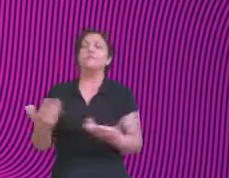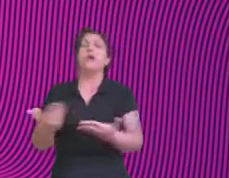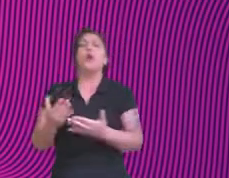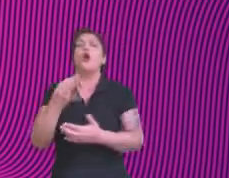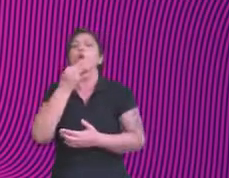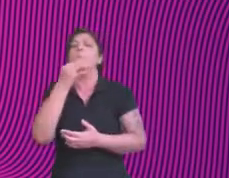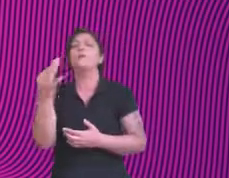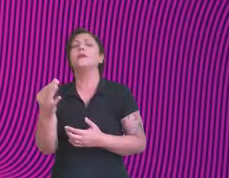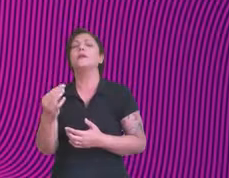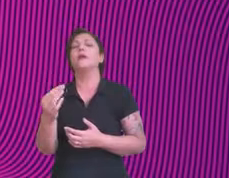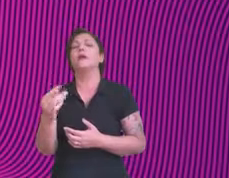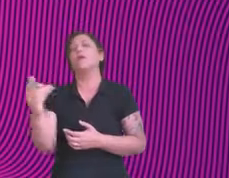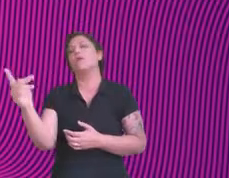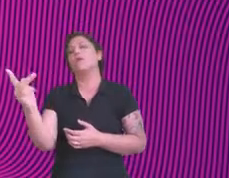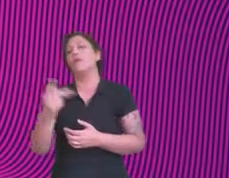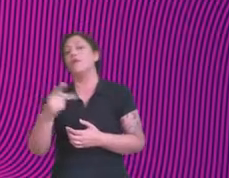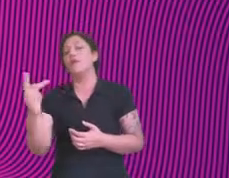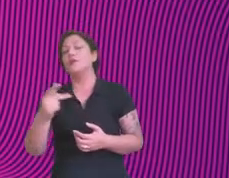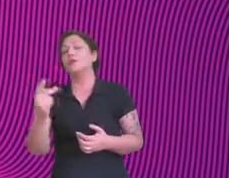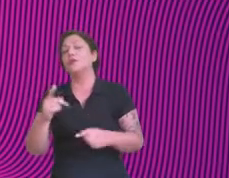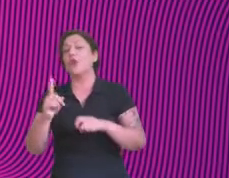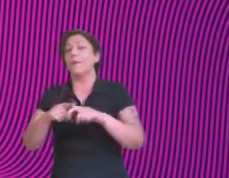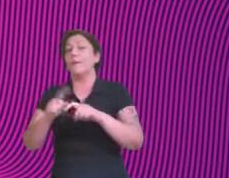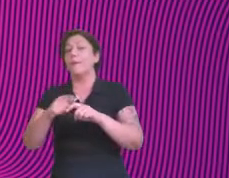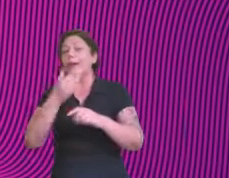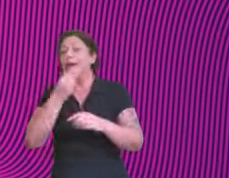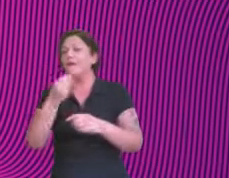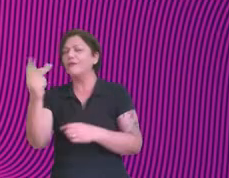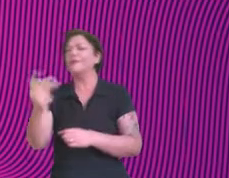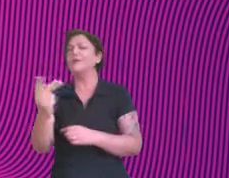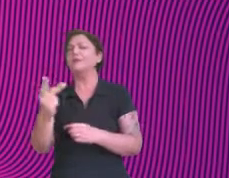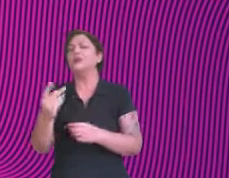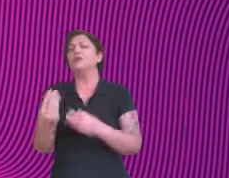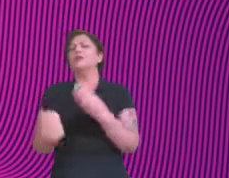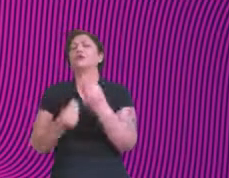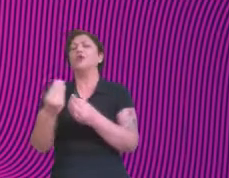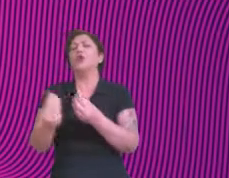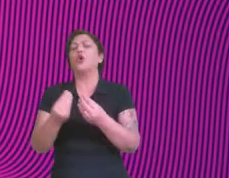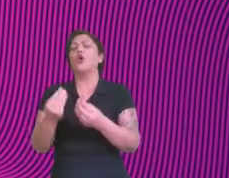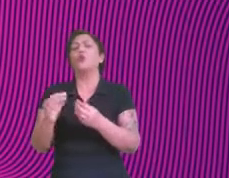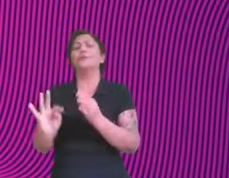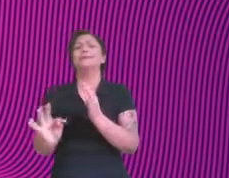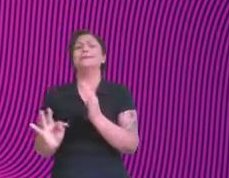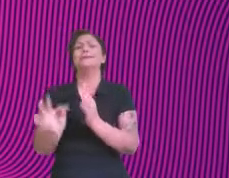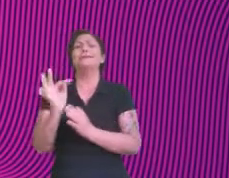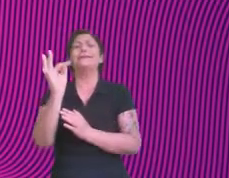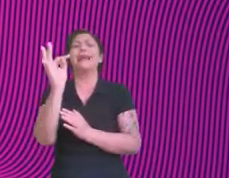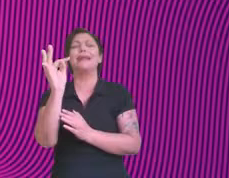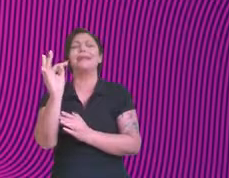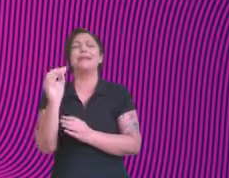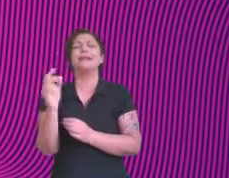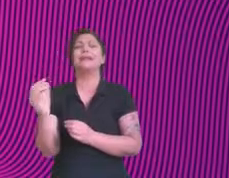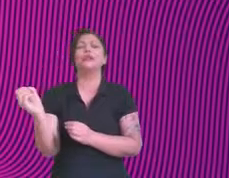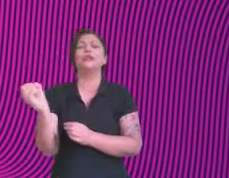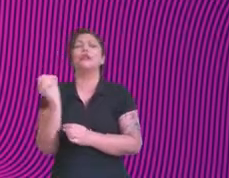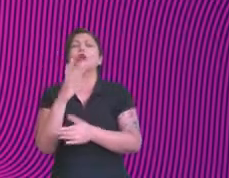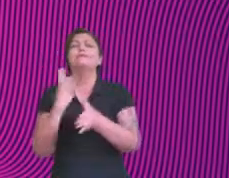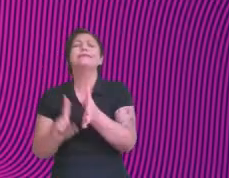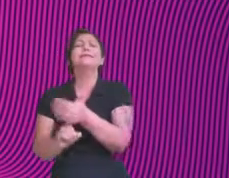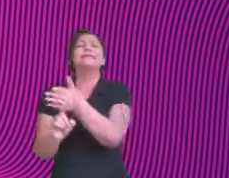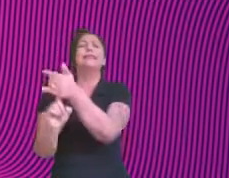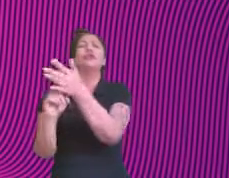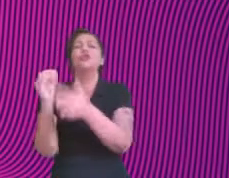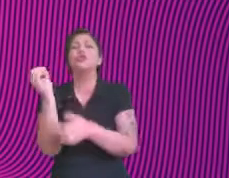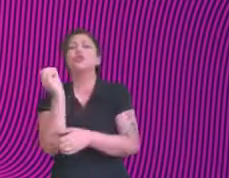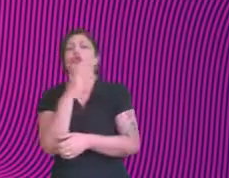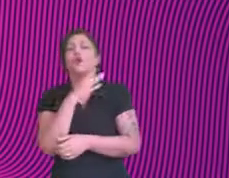de quimioterapia hipertérmica pressurizada, né, com aerosol, PIPAC. Enfim, a ideia é que o aerosol, o